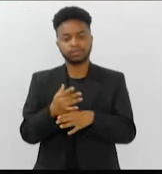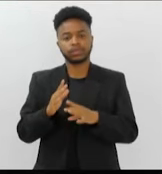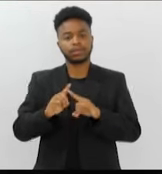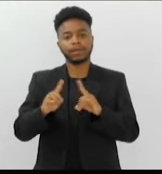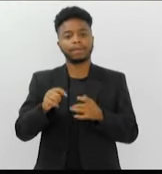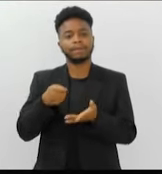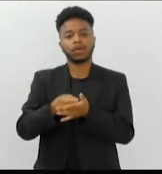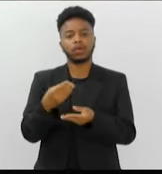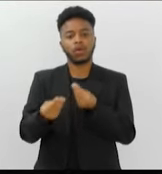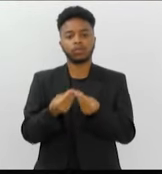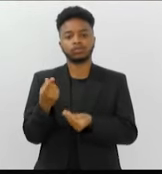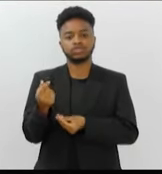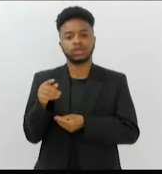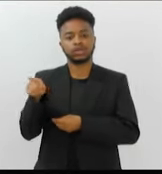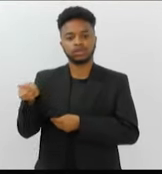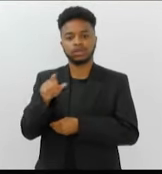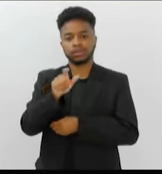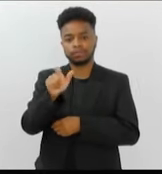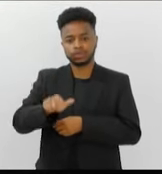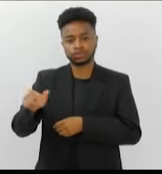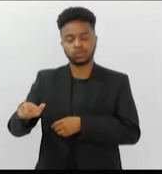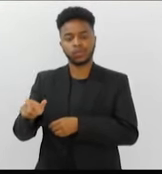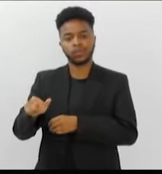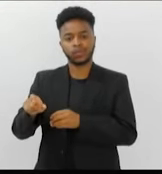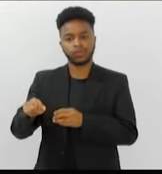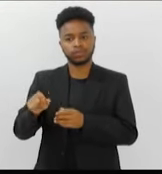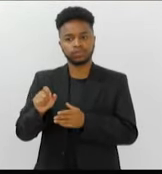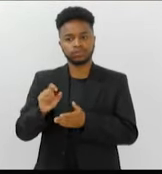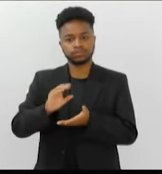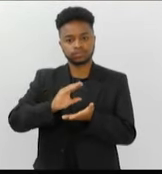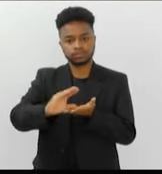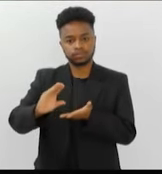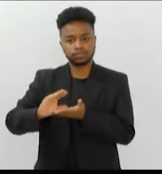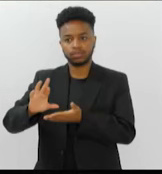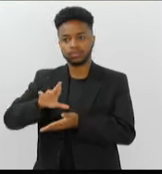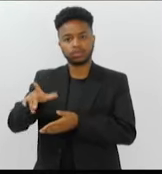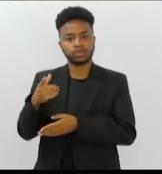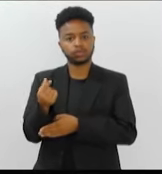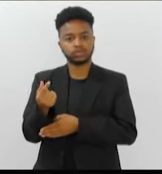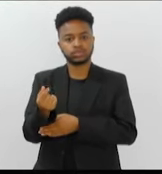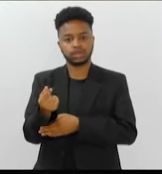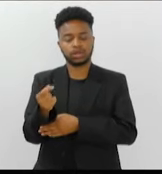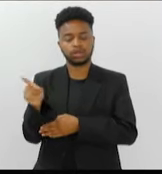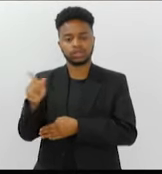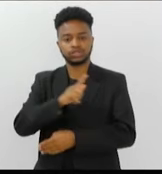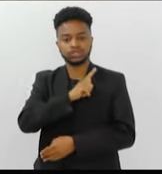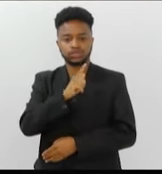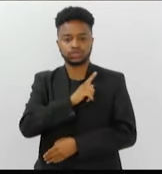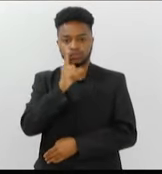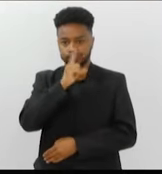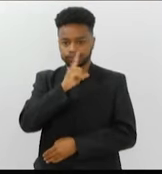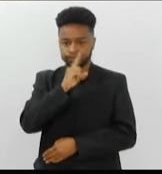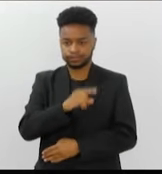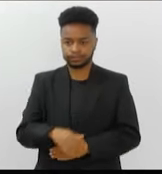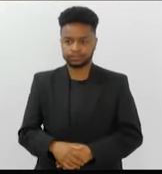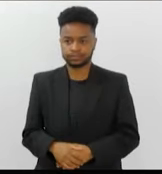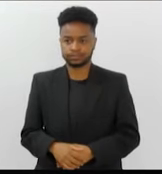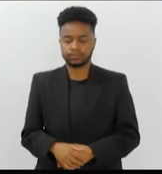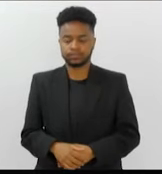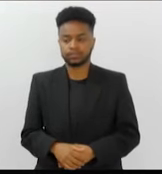do contribuinte, não vai ser pago com direito, com dinheiro desse mau gestor. E